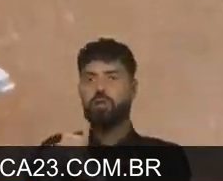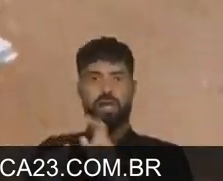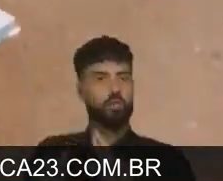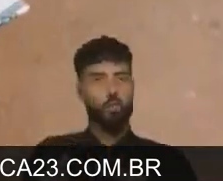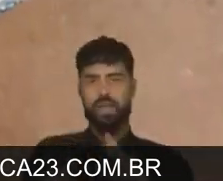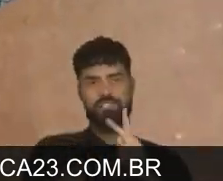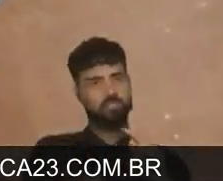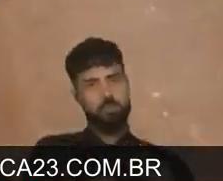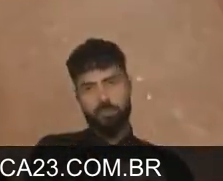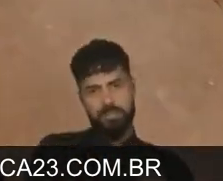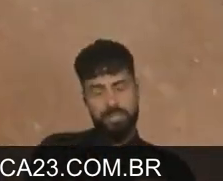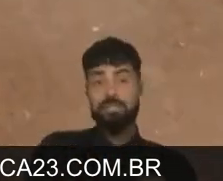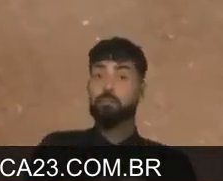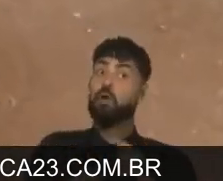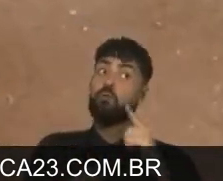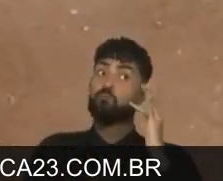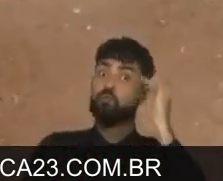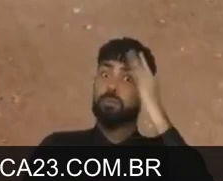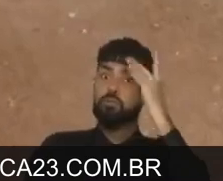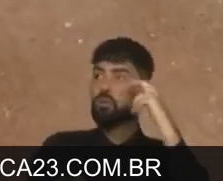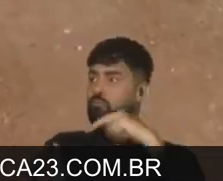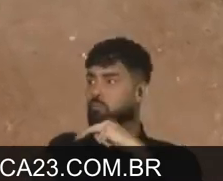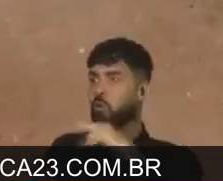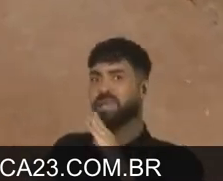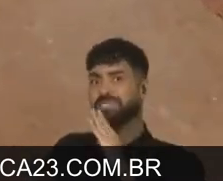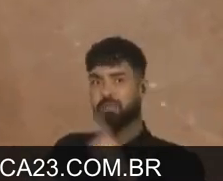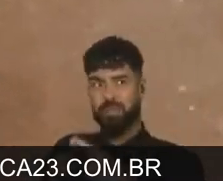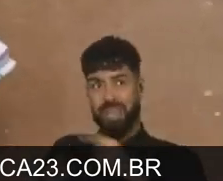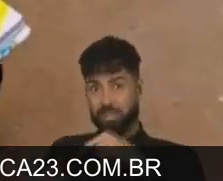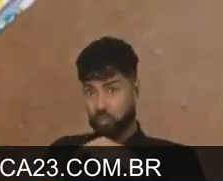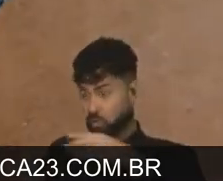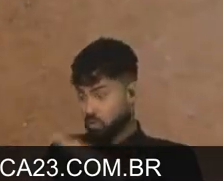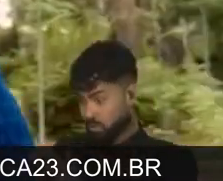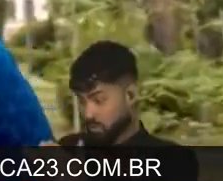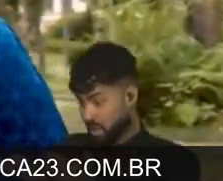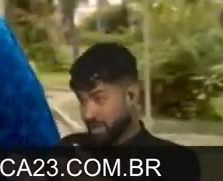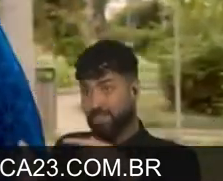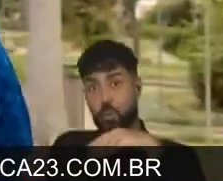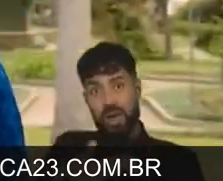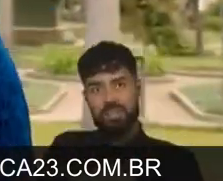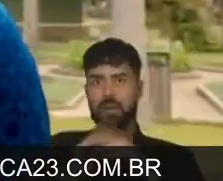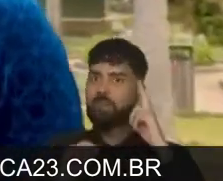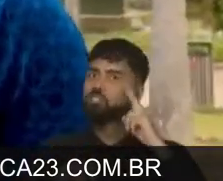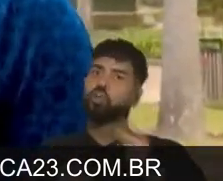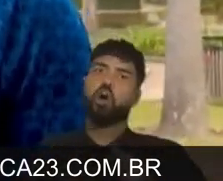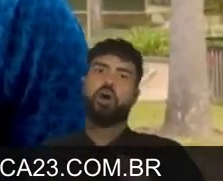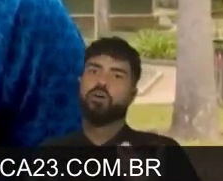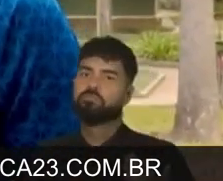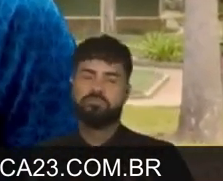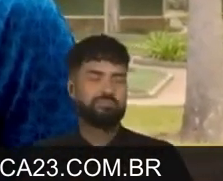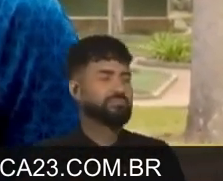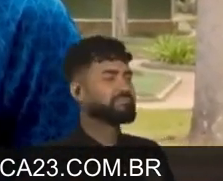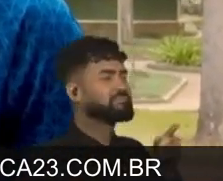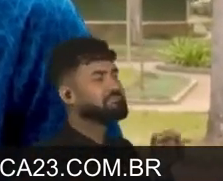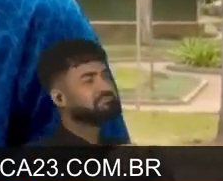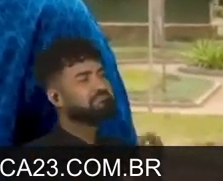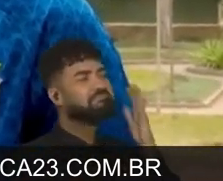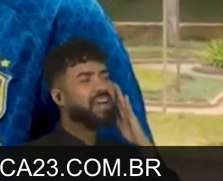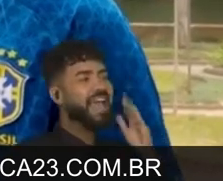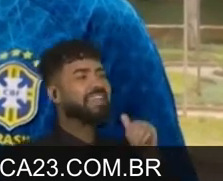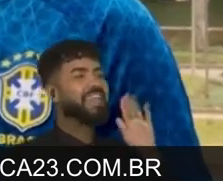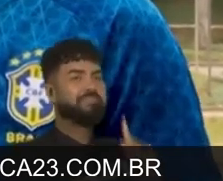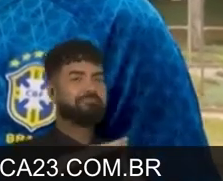outras pessoas futuramente possam conhecer, porque isso aqui é guardado para a história. E a julgar aí pelo que você já está vendo, assim, qual você acha que vai